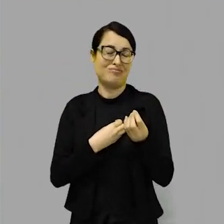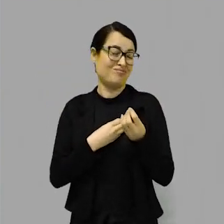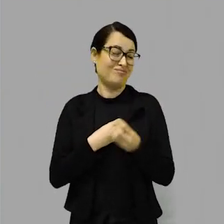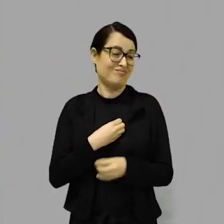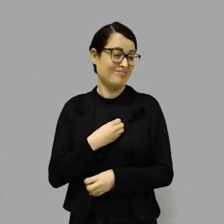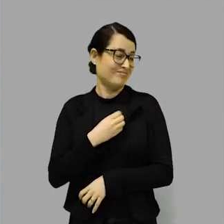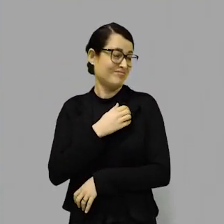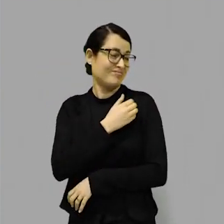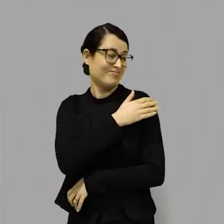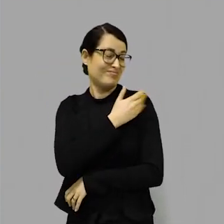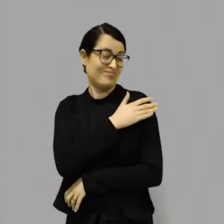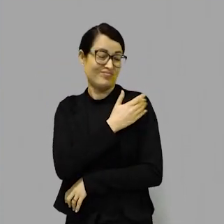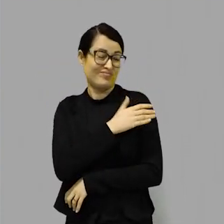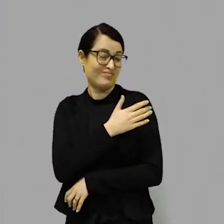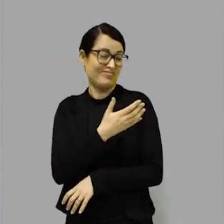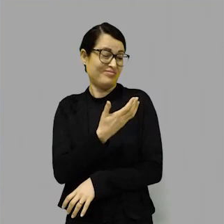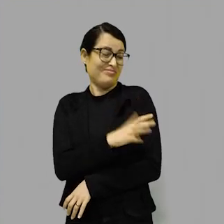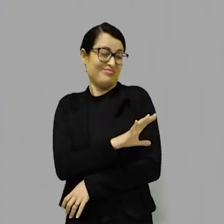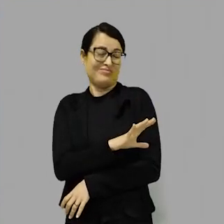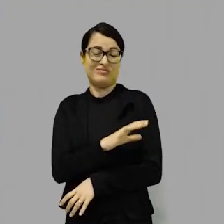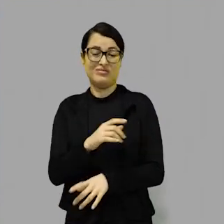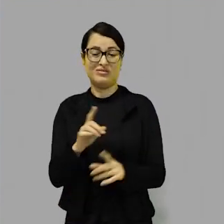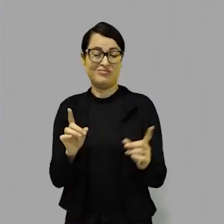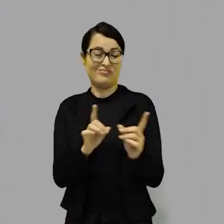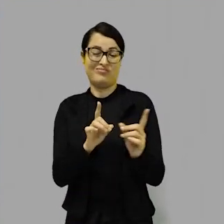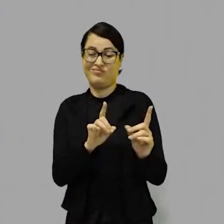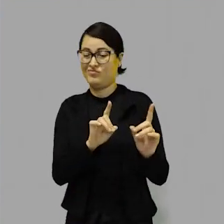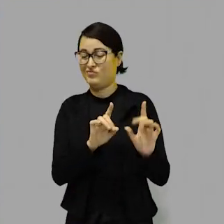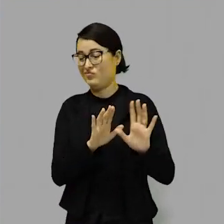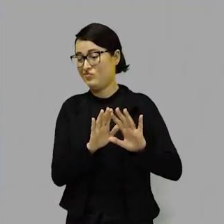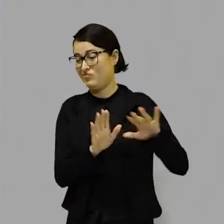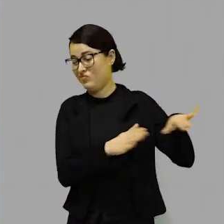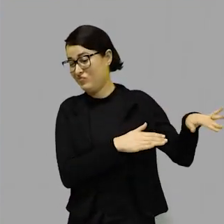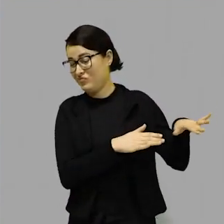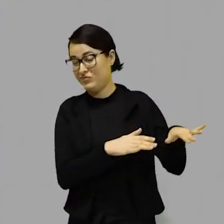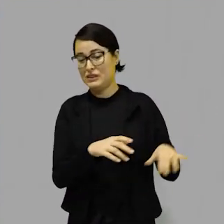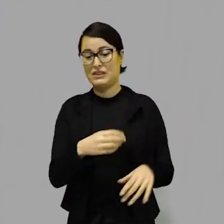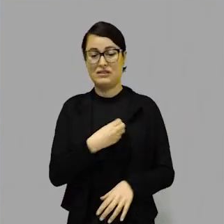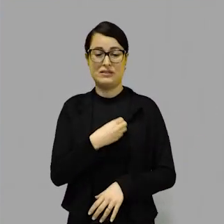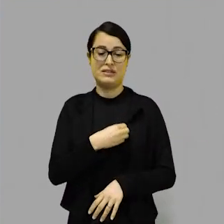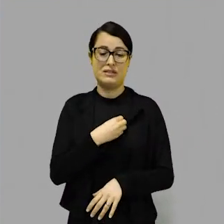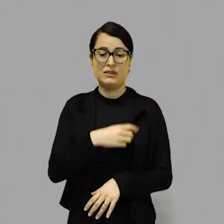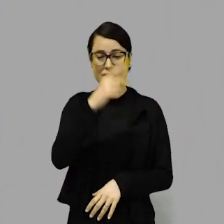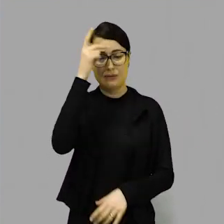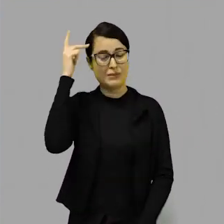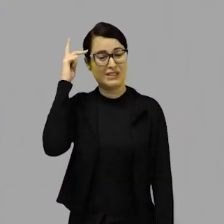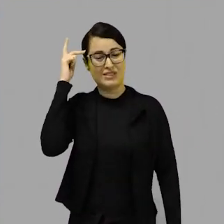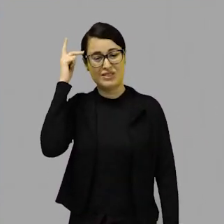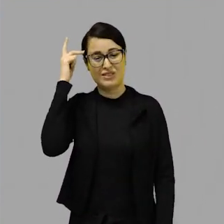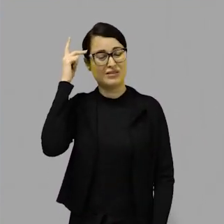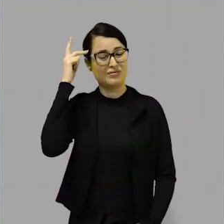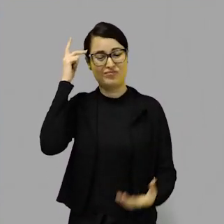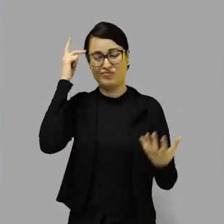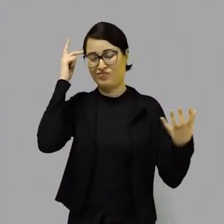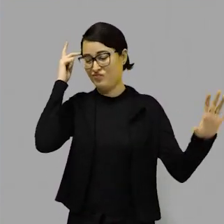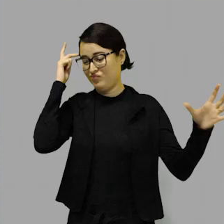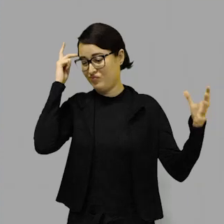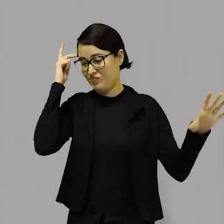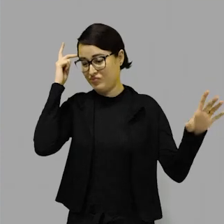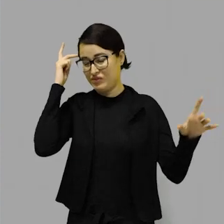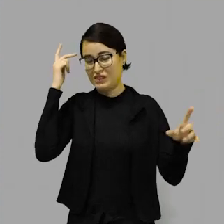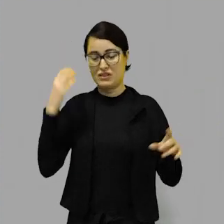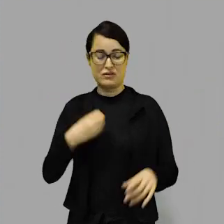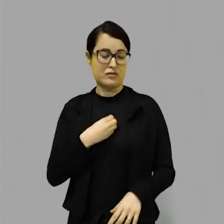conseguiria conviver com as pessoas. Seria intolerável viver com as pessoas se a única coisa que a gente fizesse fosse a